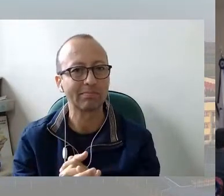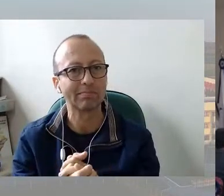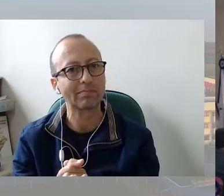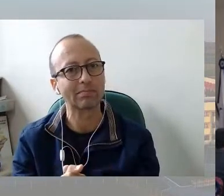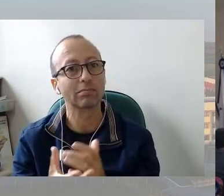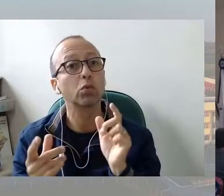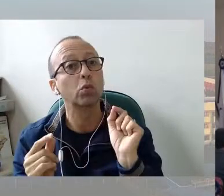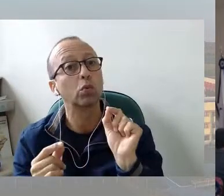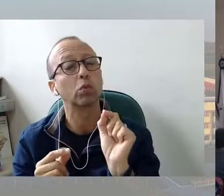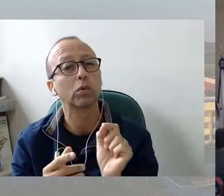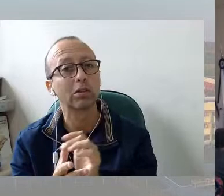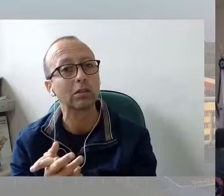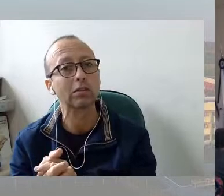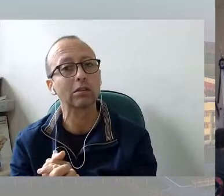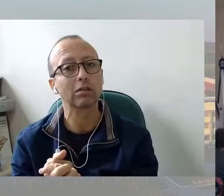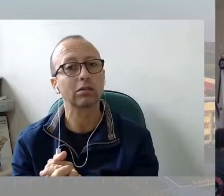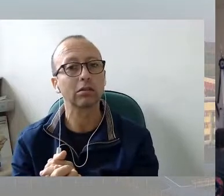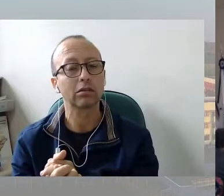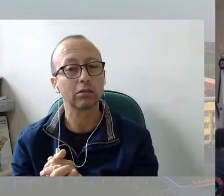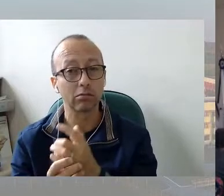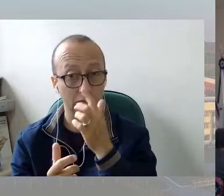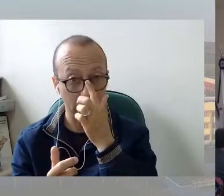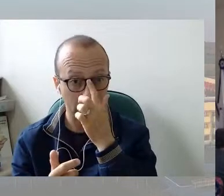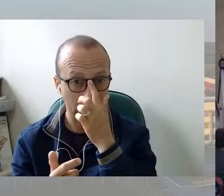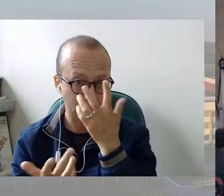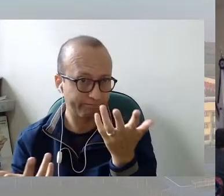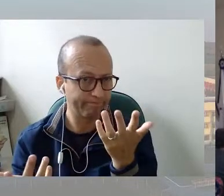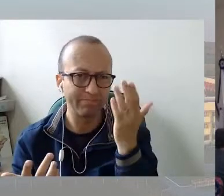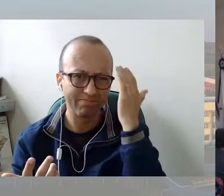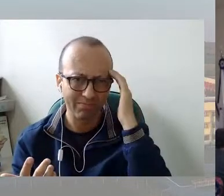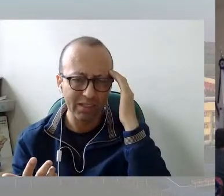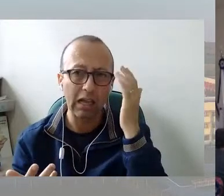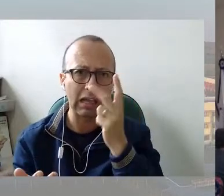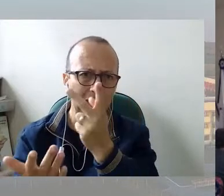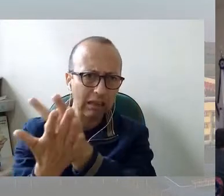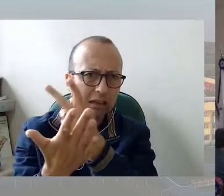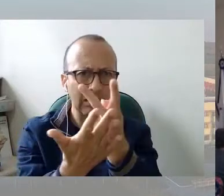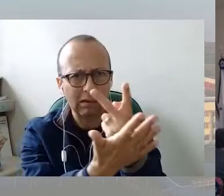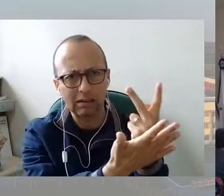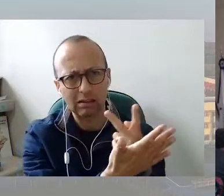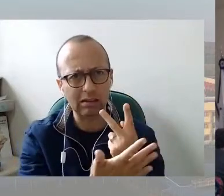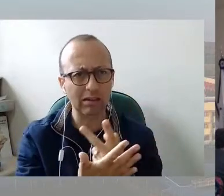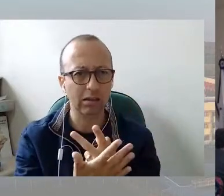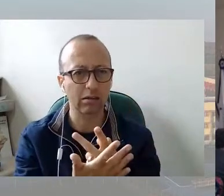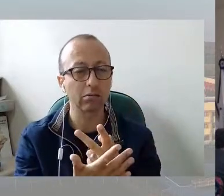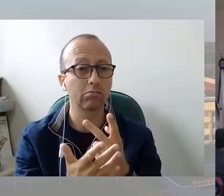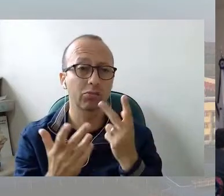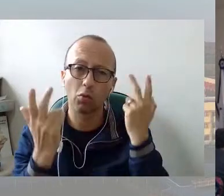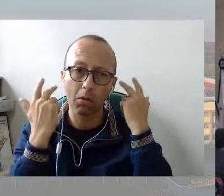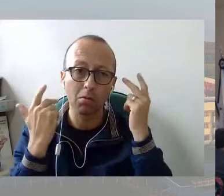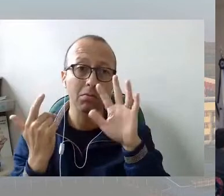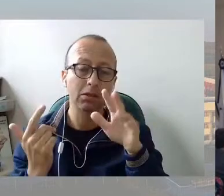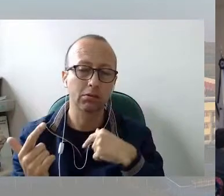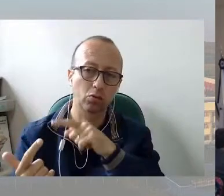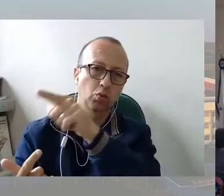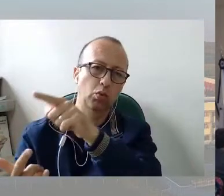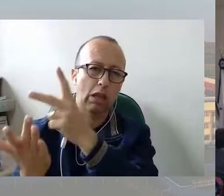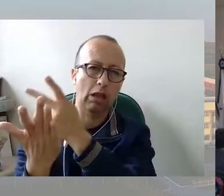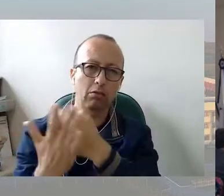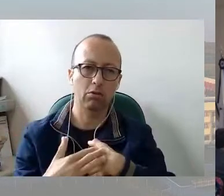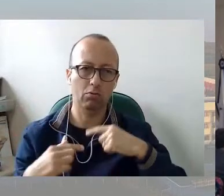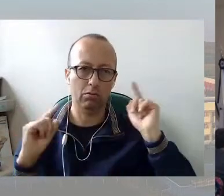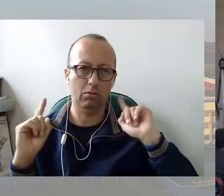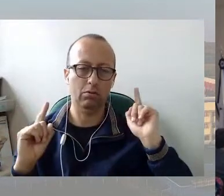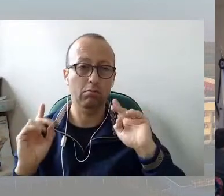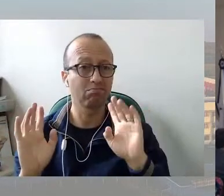acolher, a gente precisa entender que erro tem de tudo quanto é lado, mas a gente não pode apontar erro só de um lado. Eu acho que a gente é,